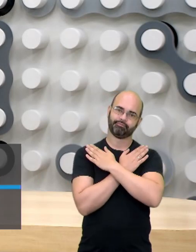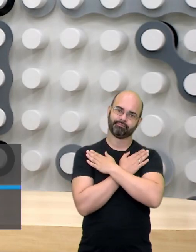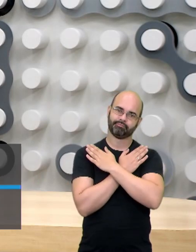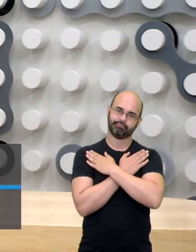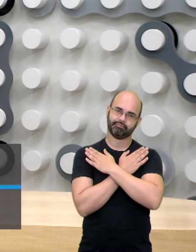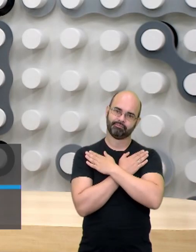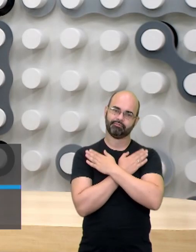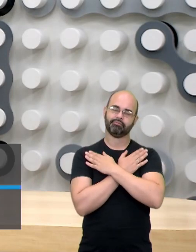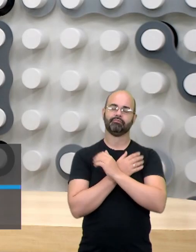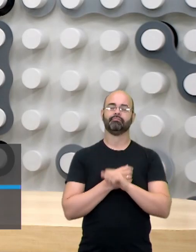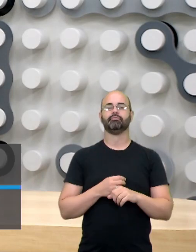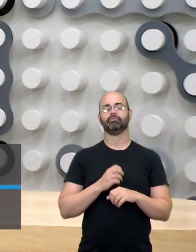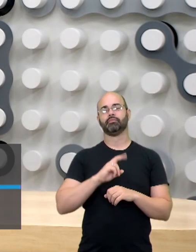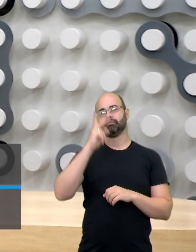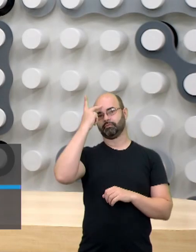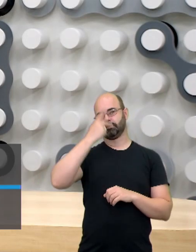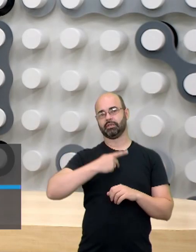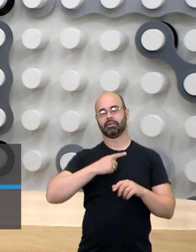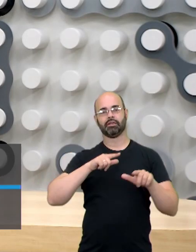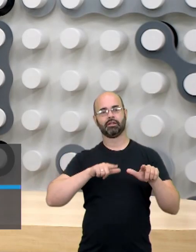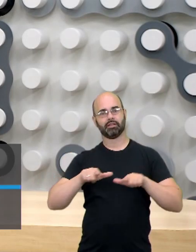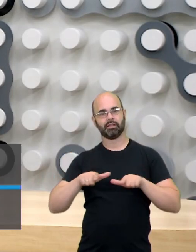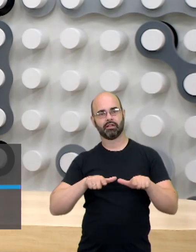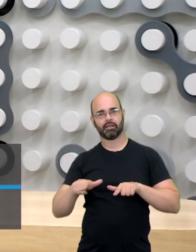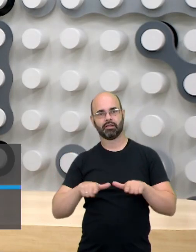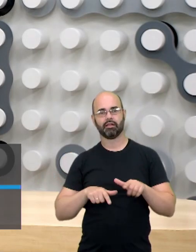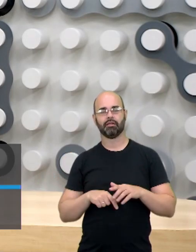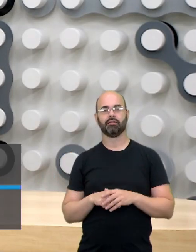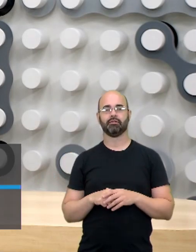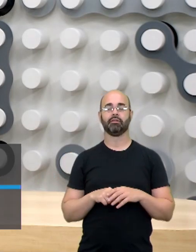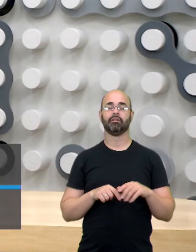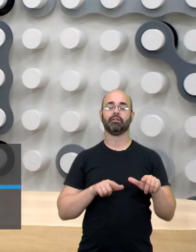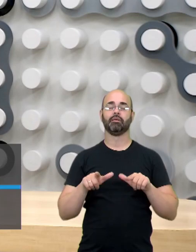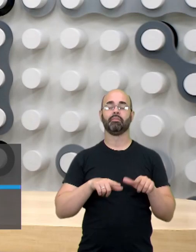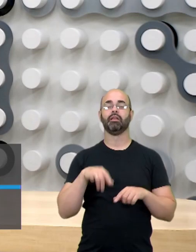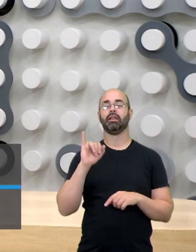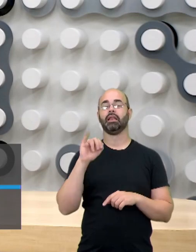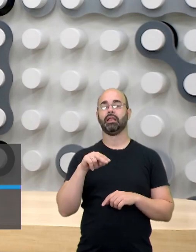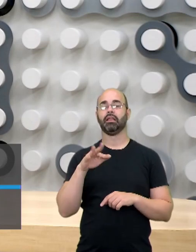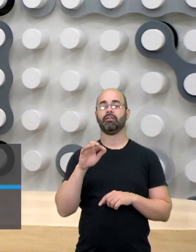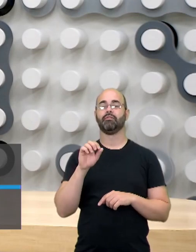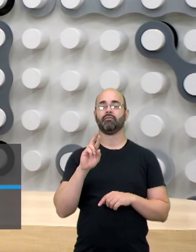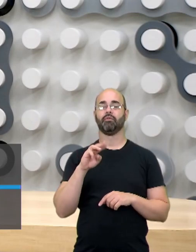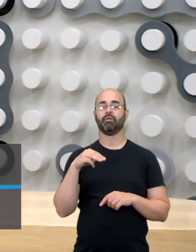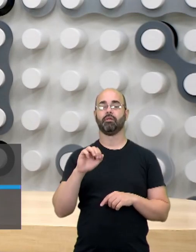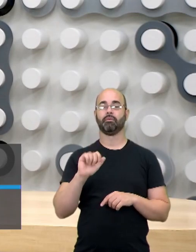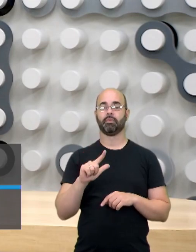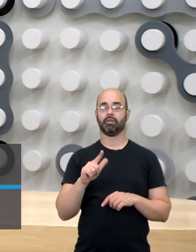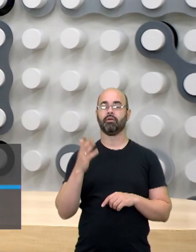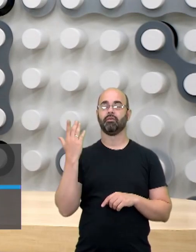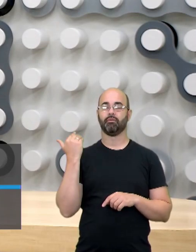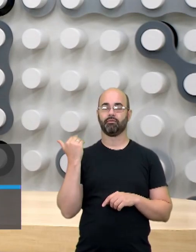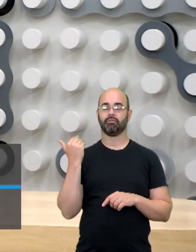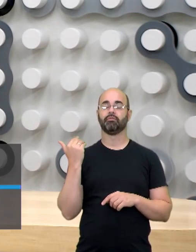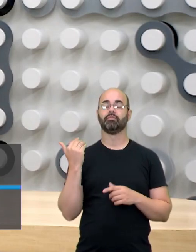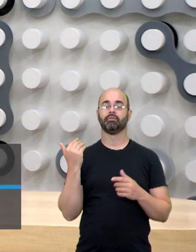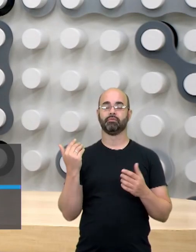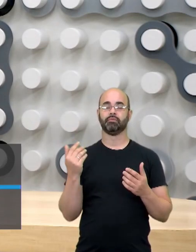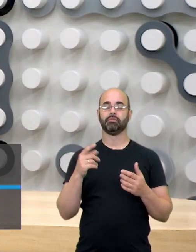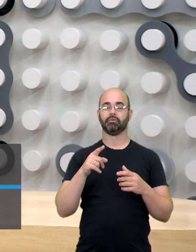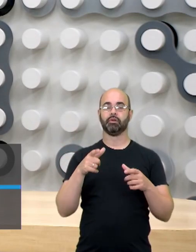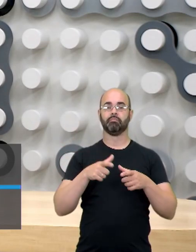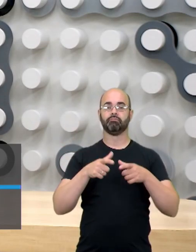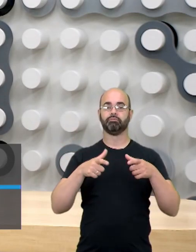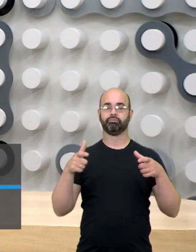Começa a trabalhar como autônomo, começa a trabalhar com trabalhos informais, que cresceu muito no Brasil na pandemia. Muitos